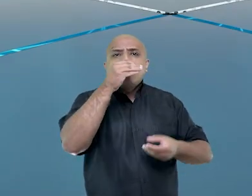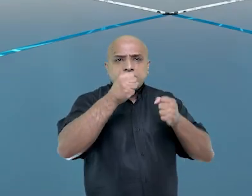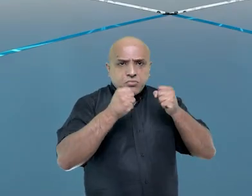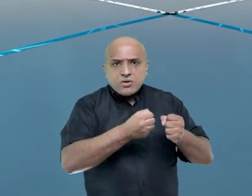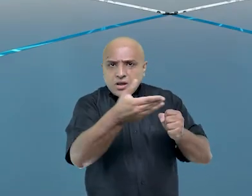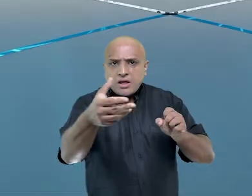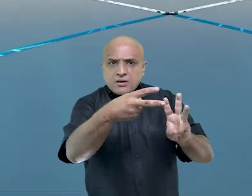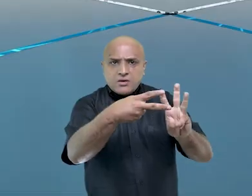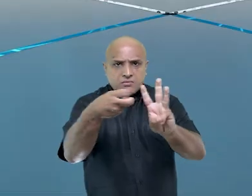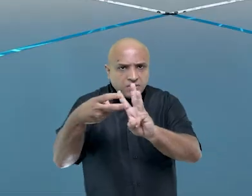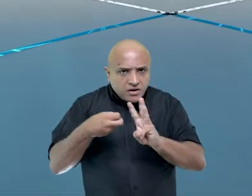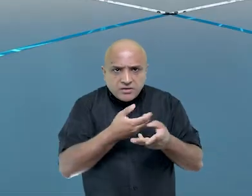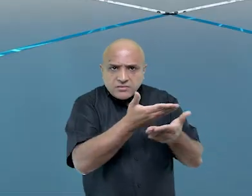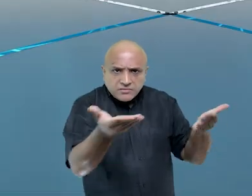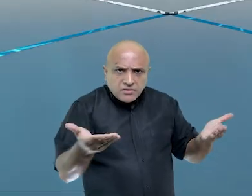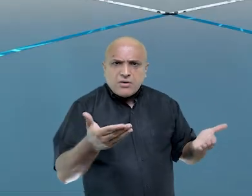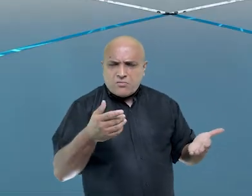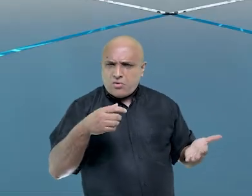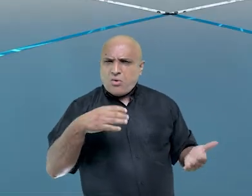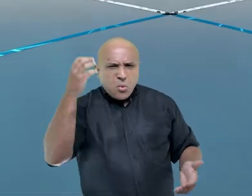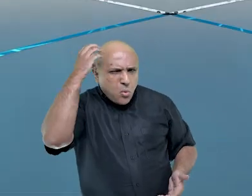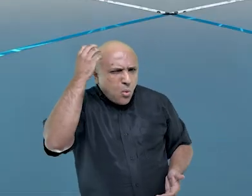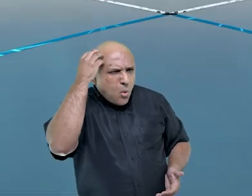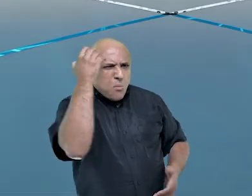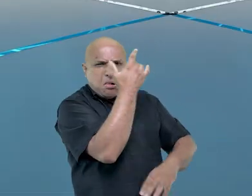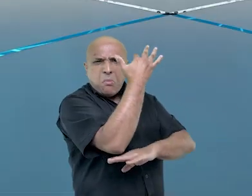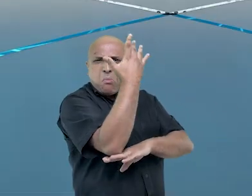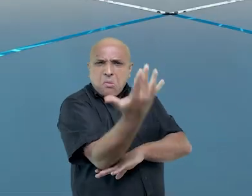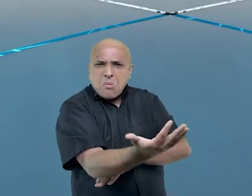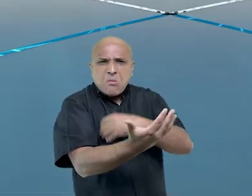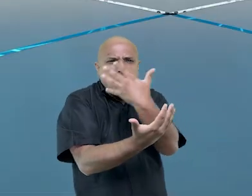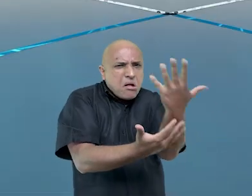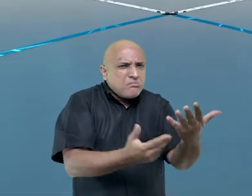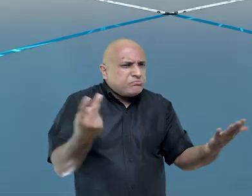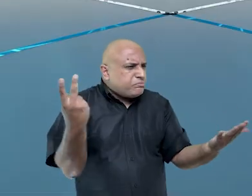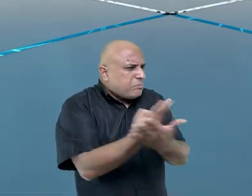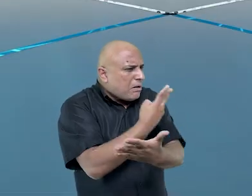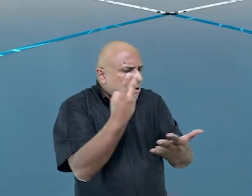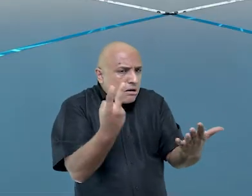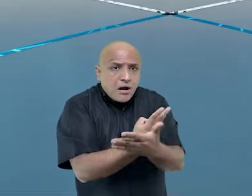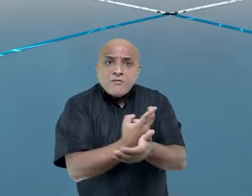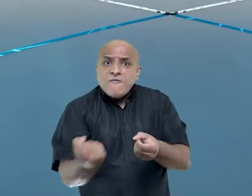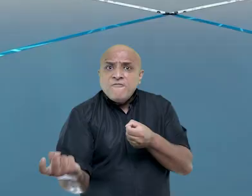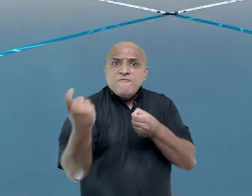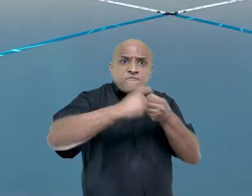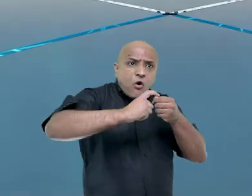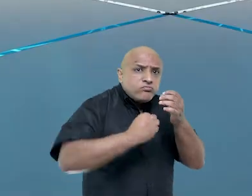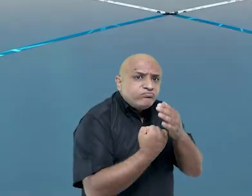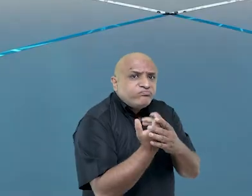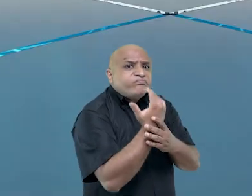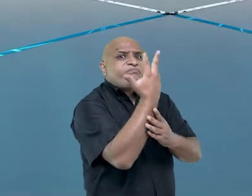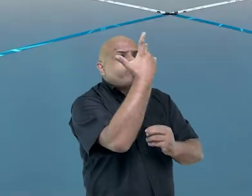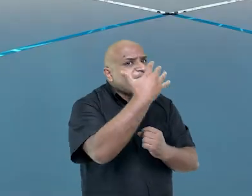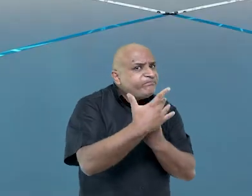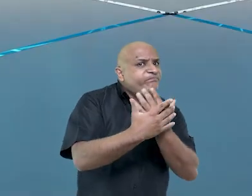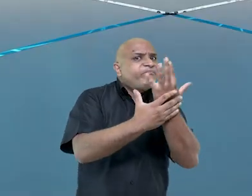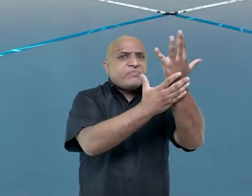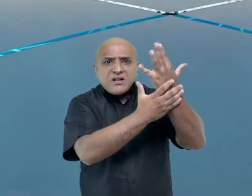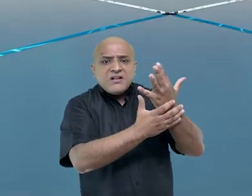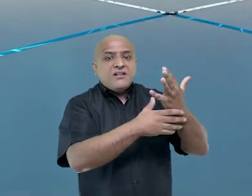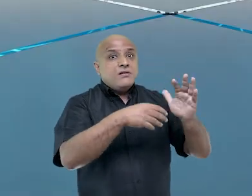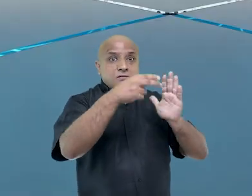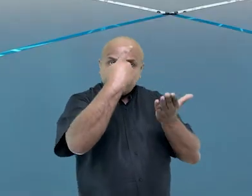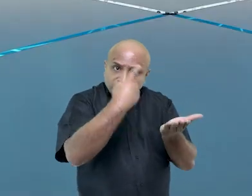comunidades indígenas, condenam práticas de desmatamento ilegal, garantem recomposição de áreas degradadas e